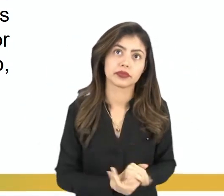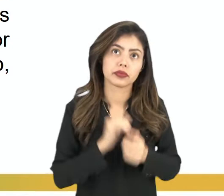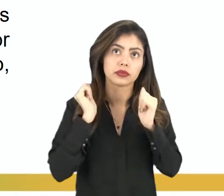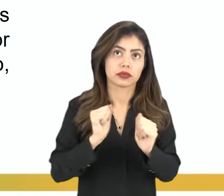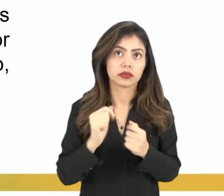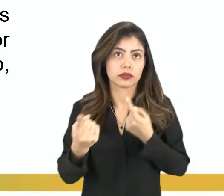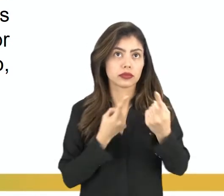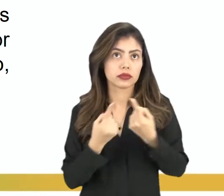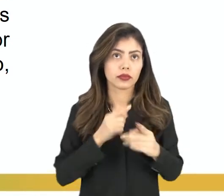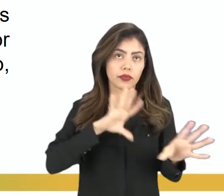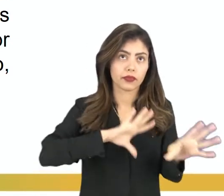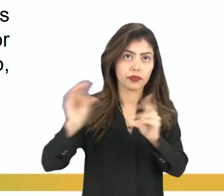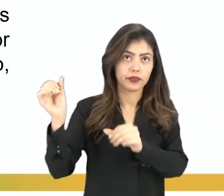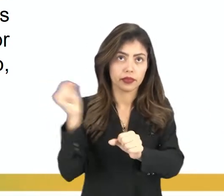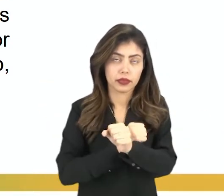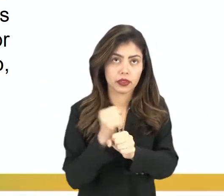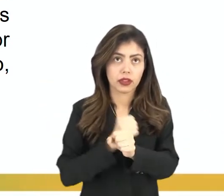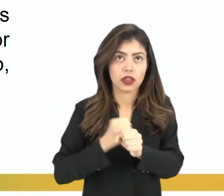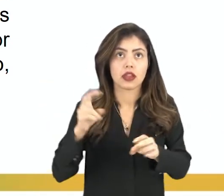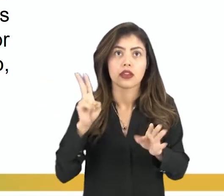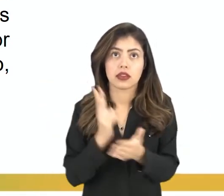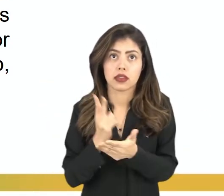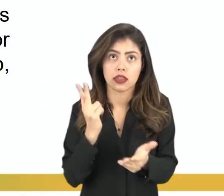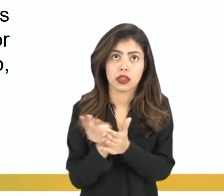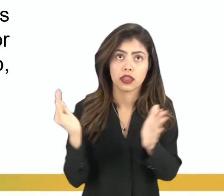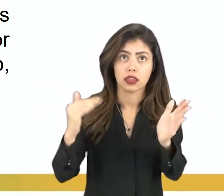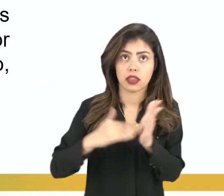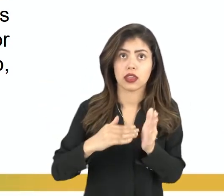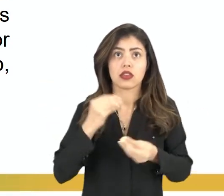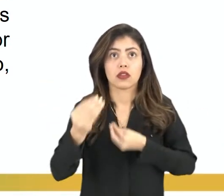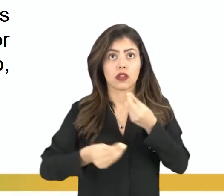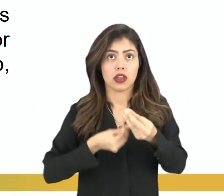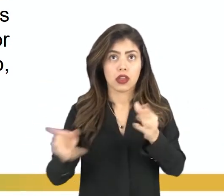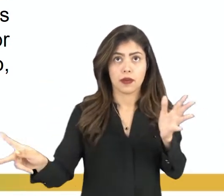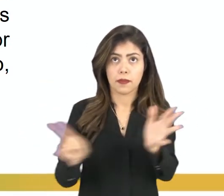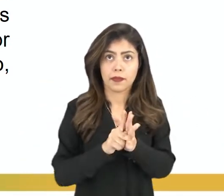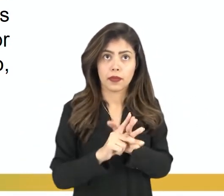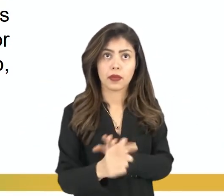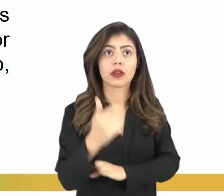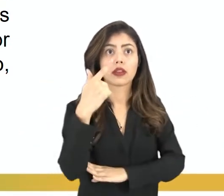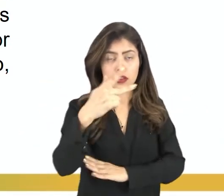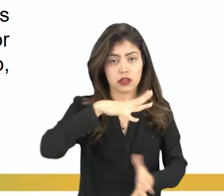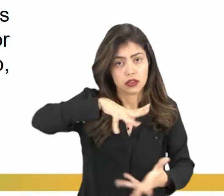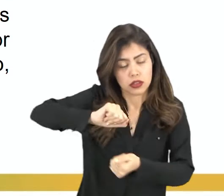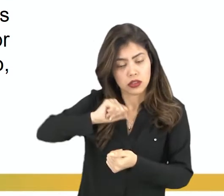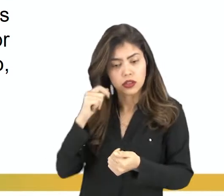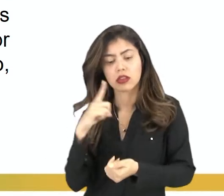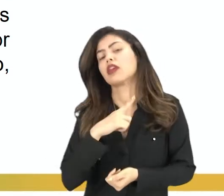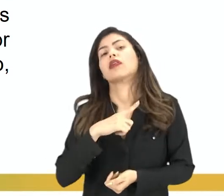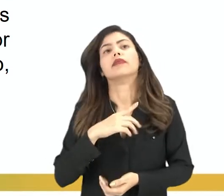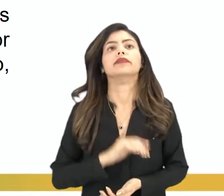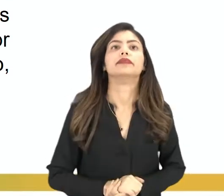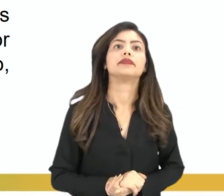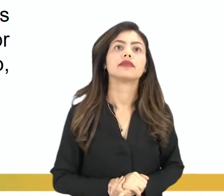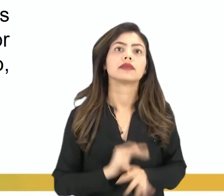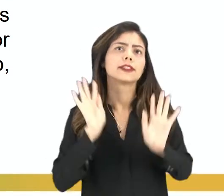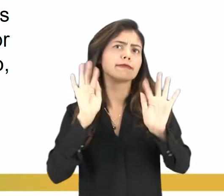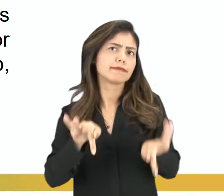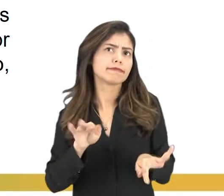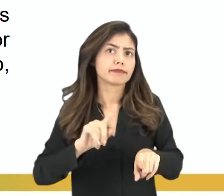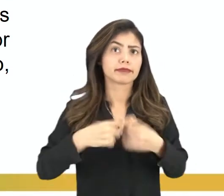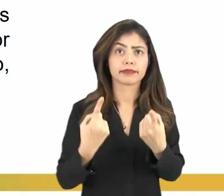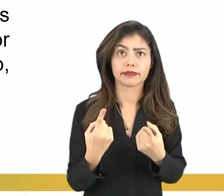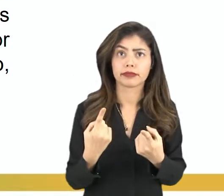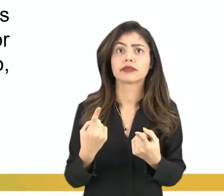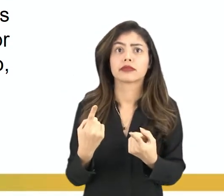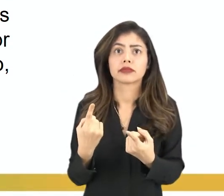discutir através de uma obra de arte até mesmo a forma e o papel que a própria exerce no mundo. Afinal, ela é mais